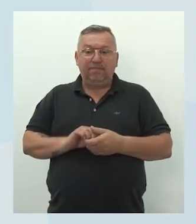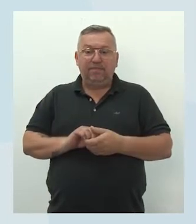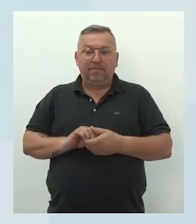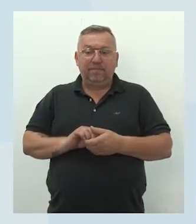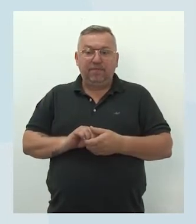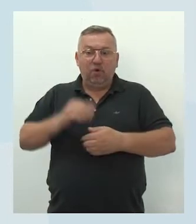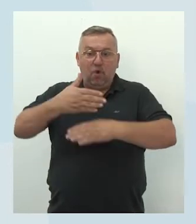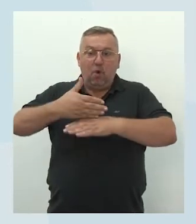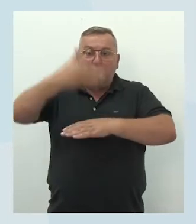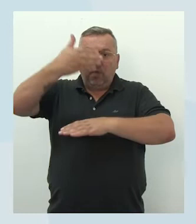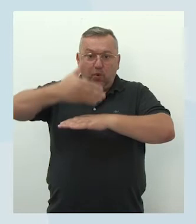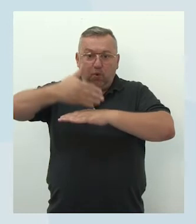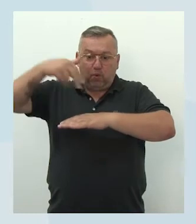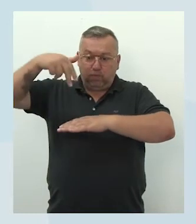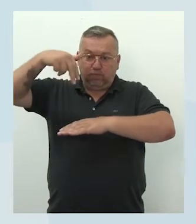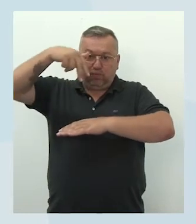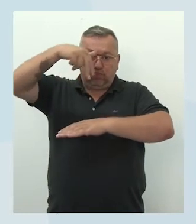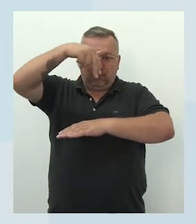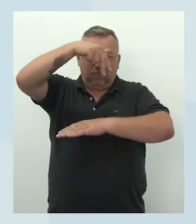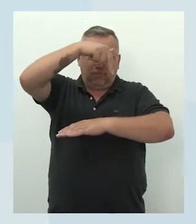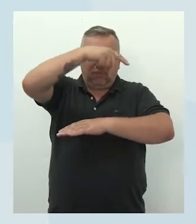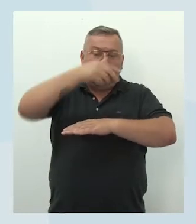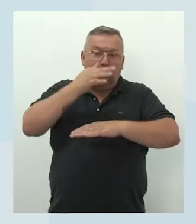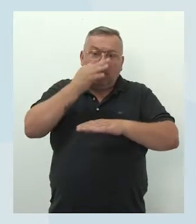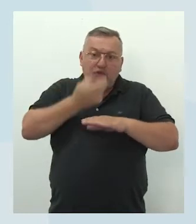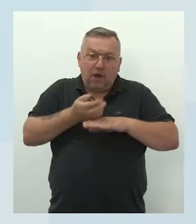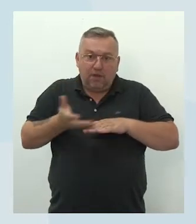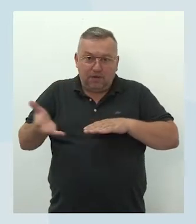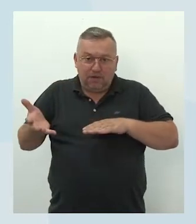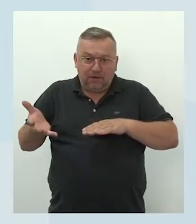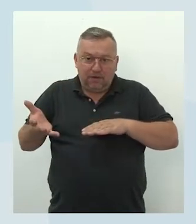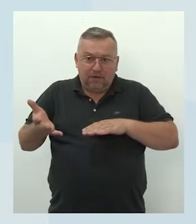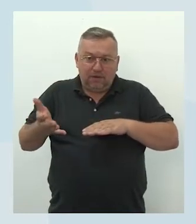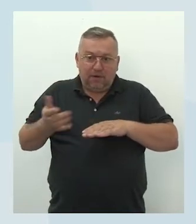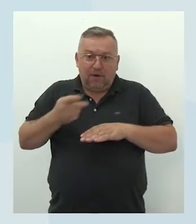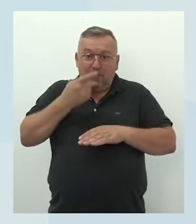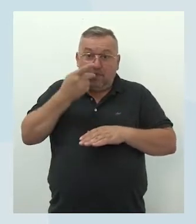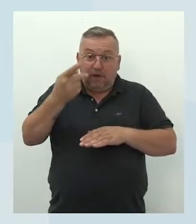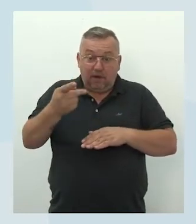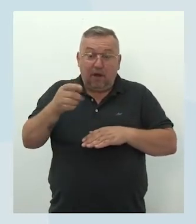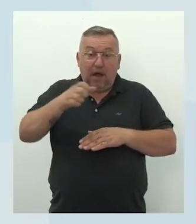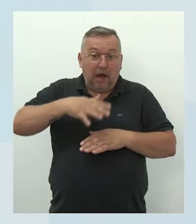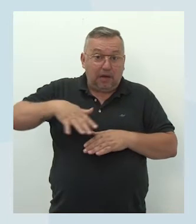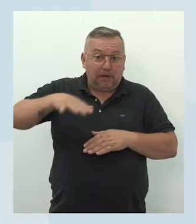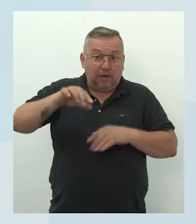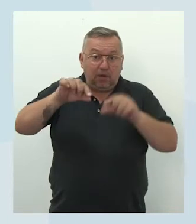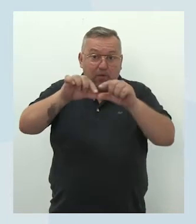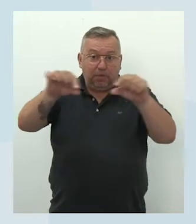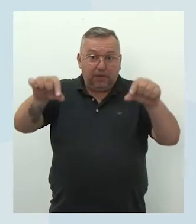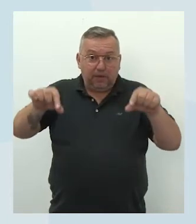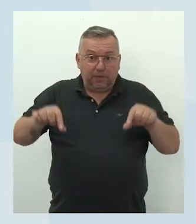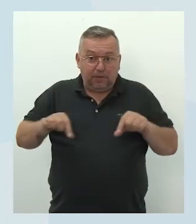Caminhar sobre a mureta do jardim. Estamos falando de área ou estamos falando